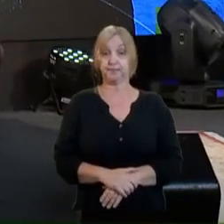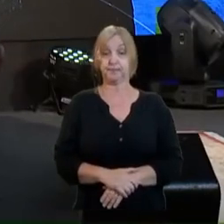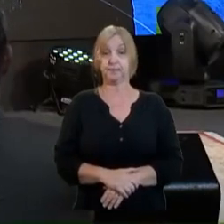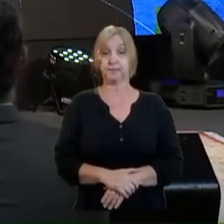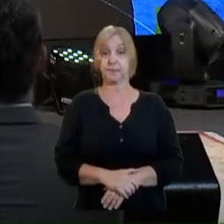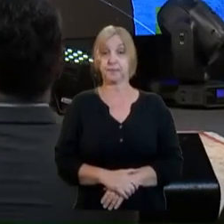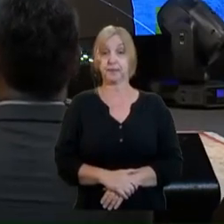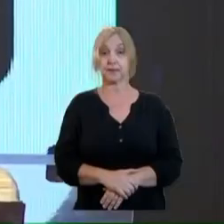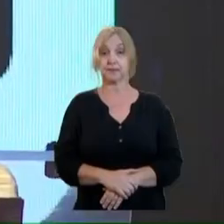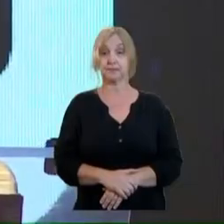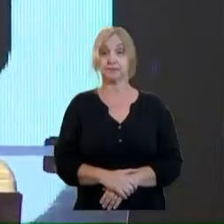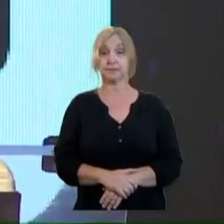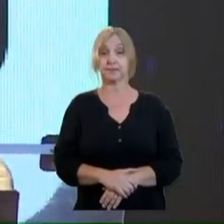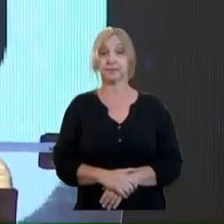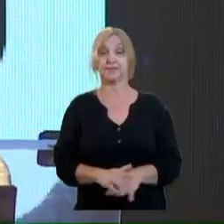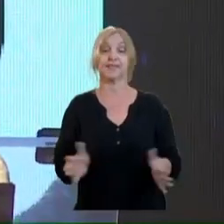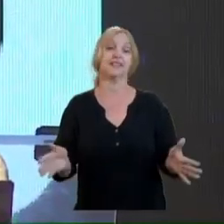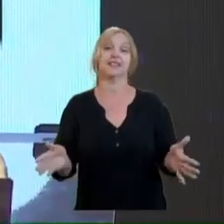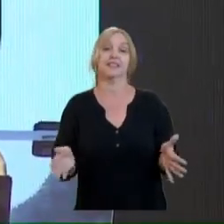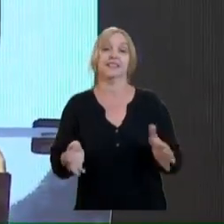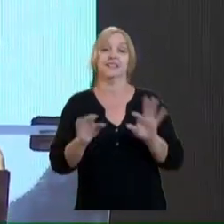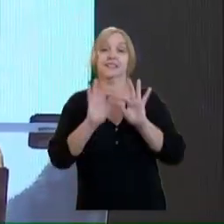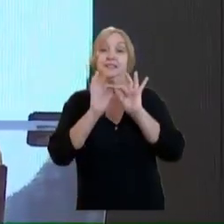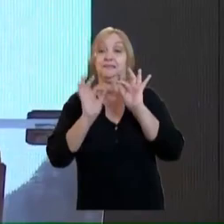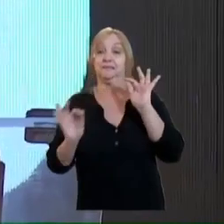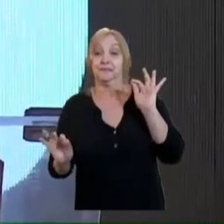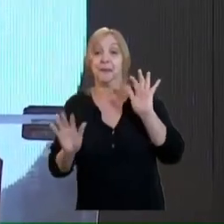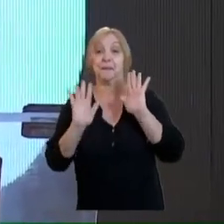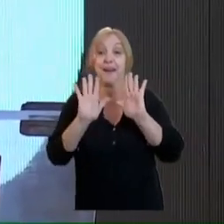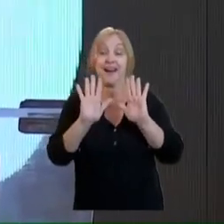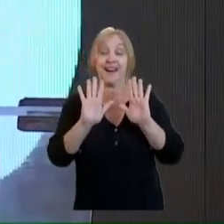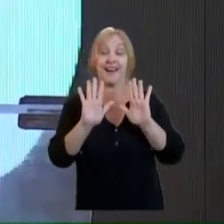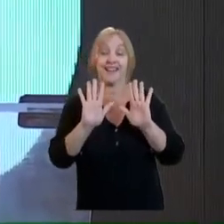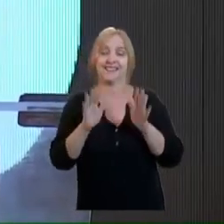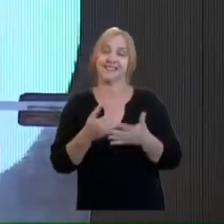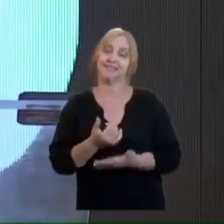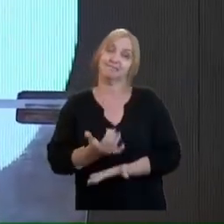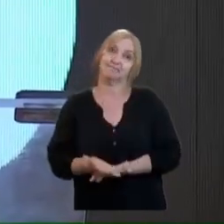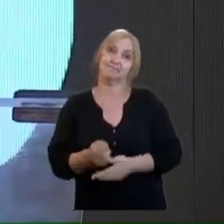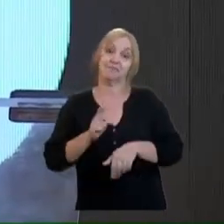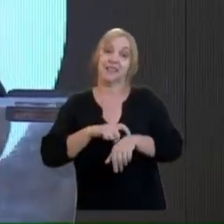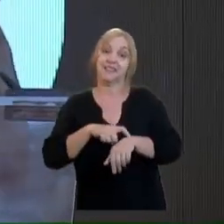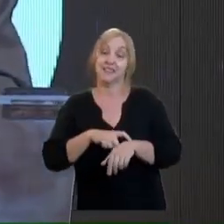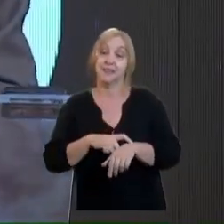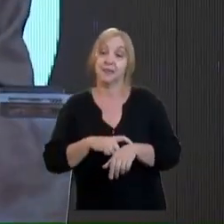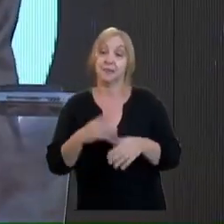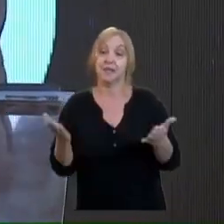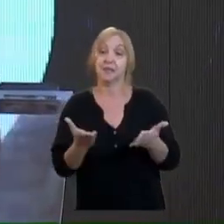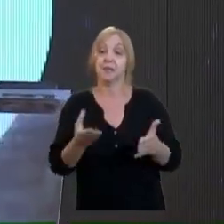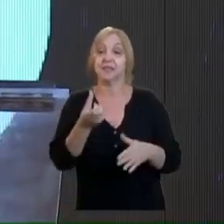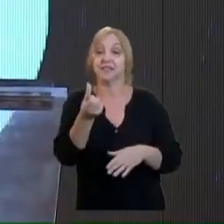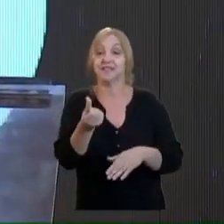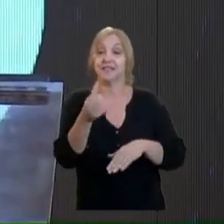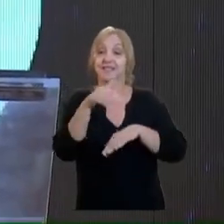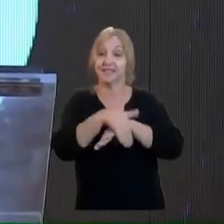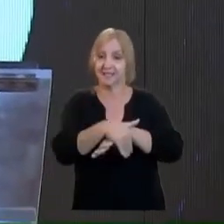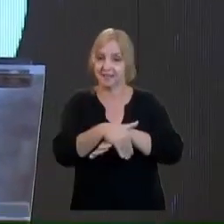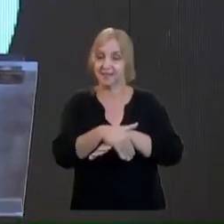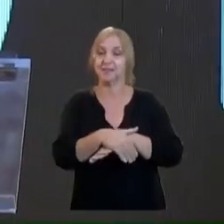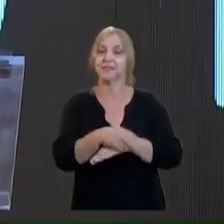porque senão eu quero falar tudo. Mas hoje à noite, se Deus quiser, às 18 horas, eu quero